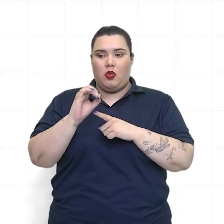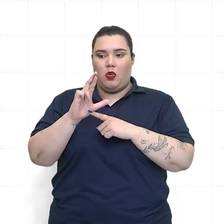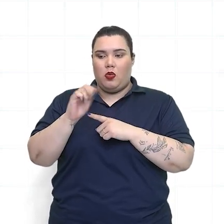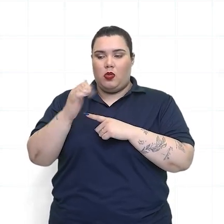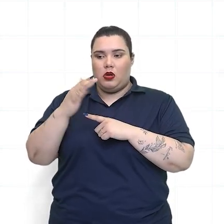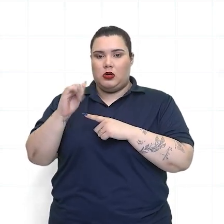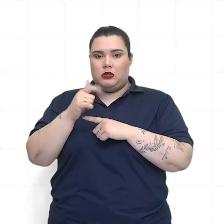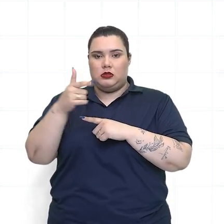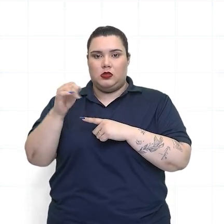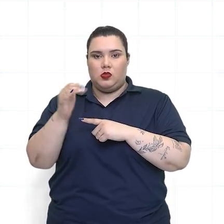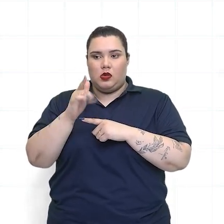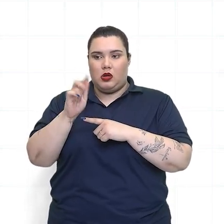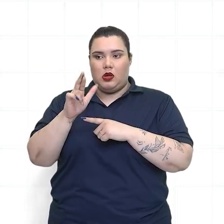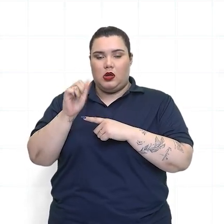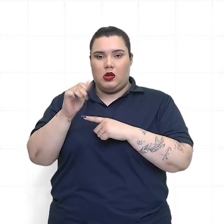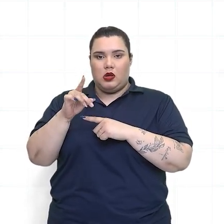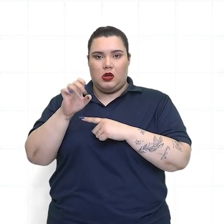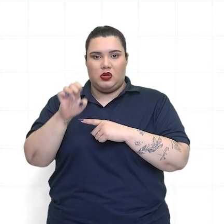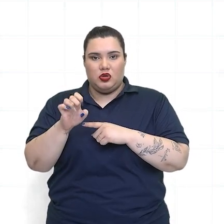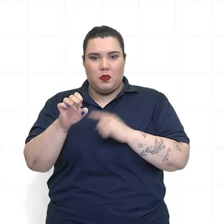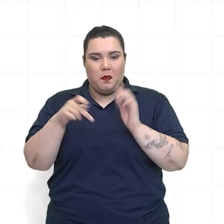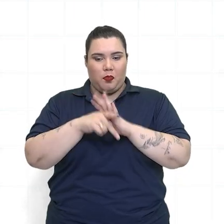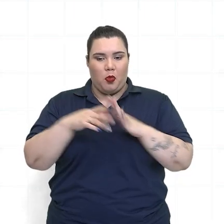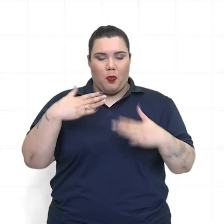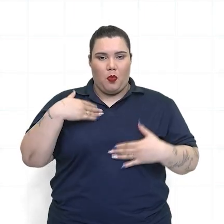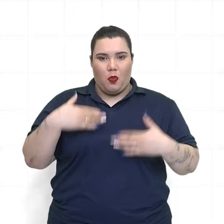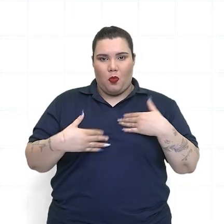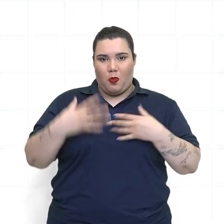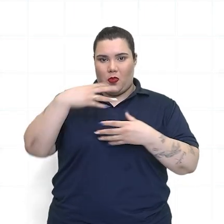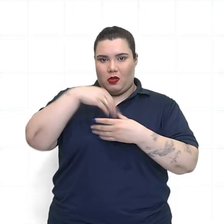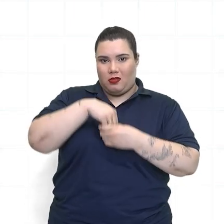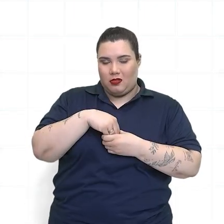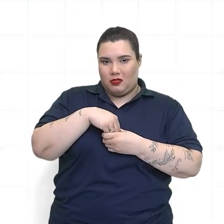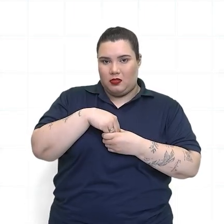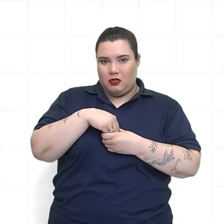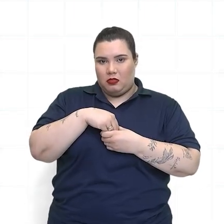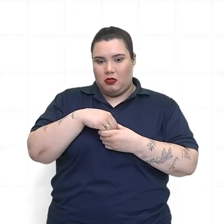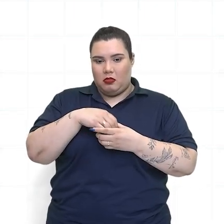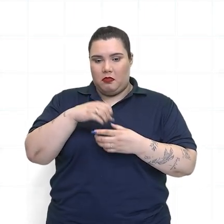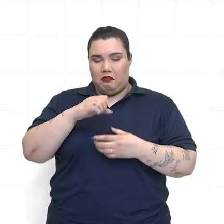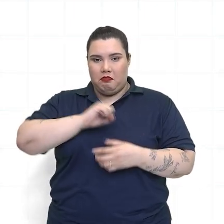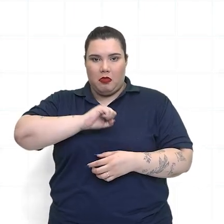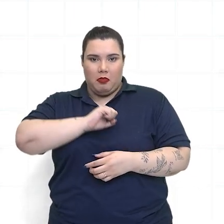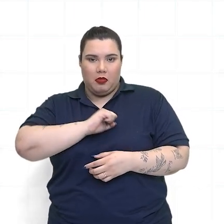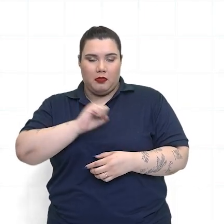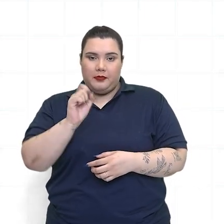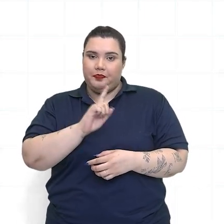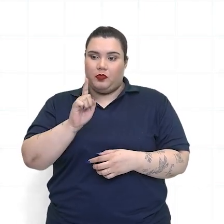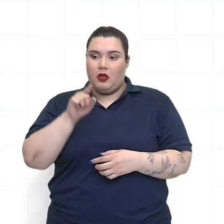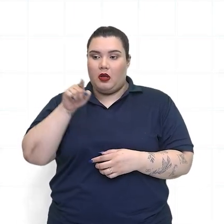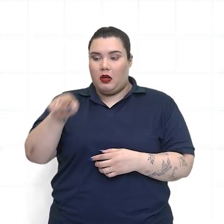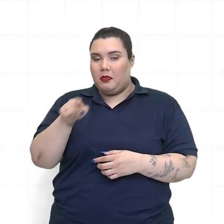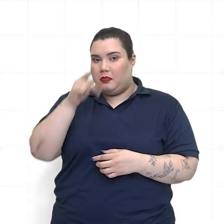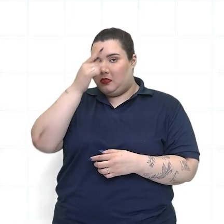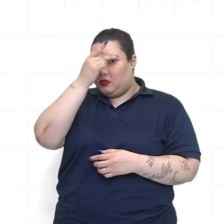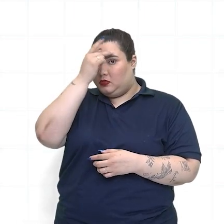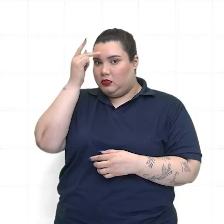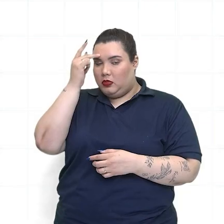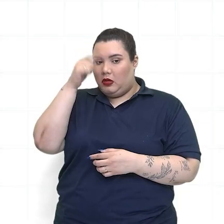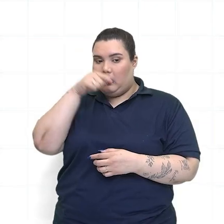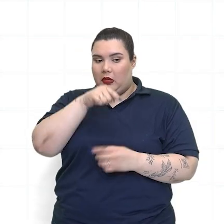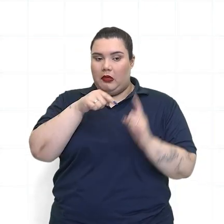de órgão do corpo humano, né? Ele já está se referindo aí, ó, que a pessoa tem